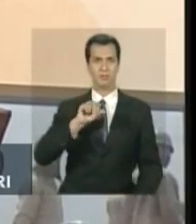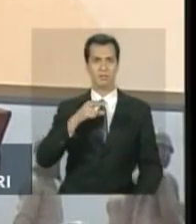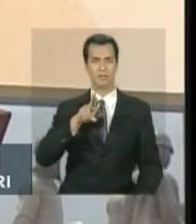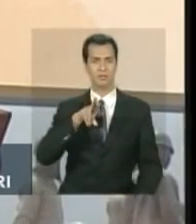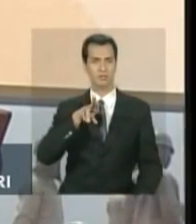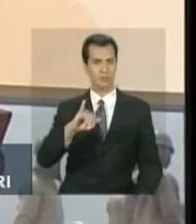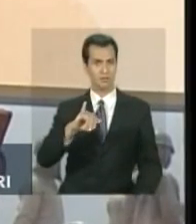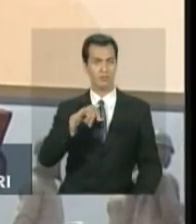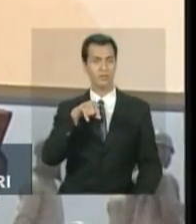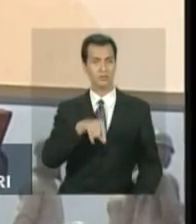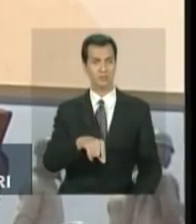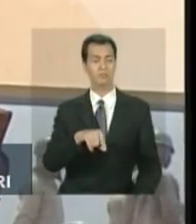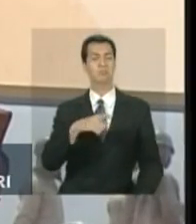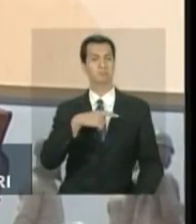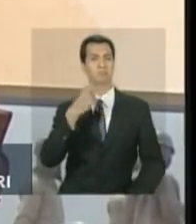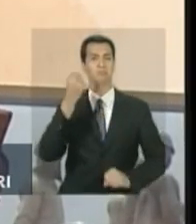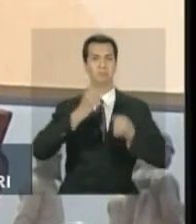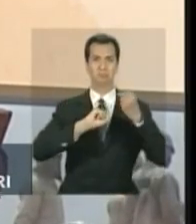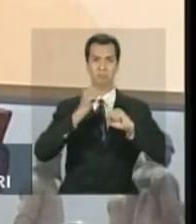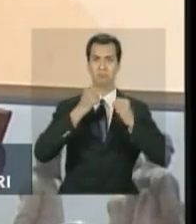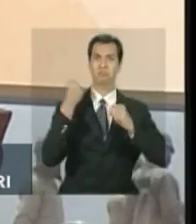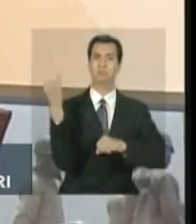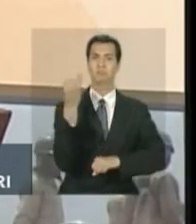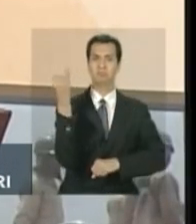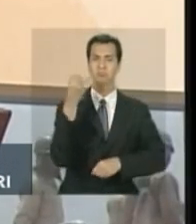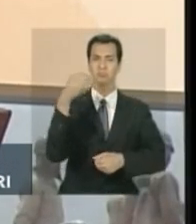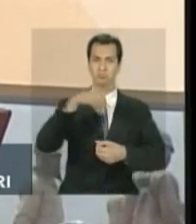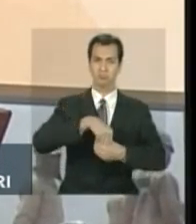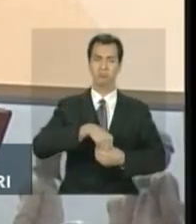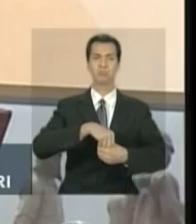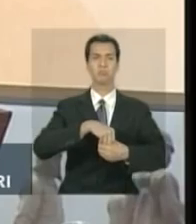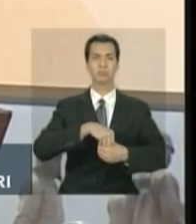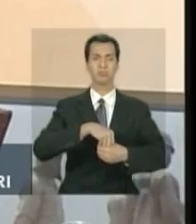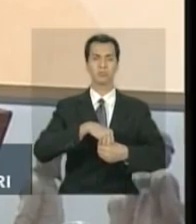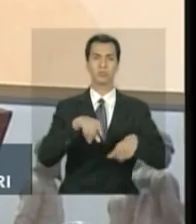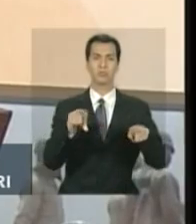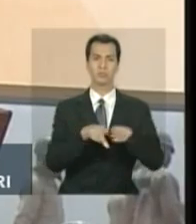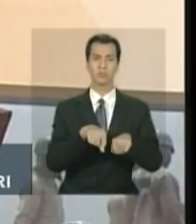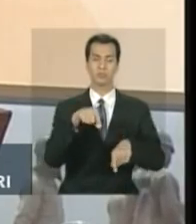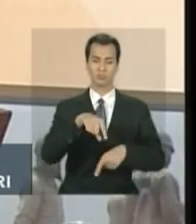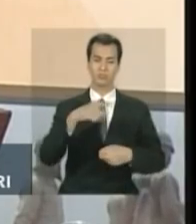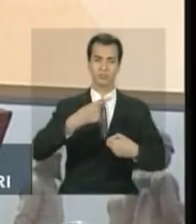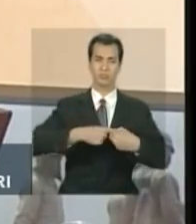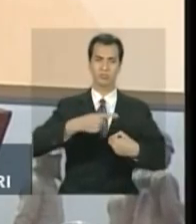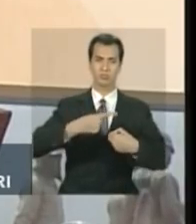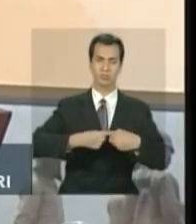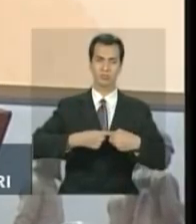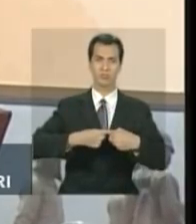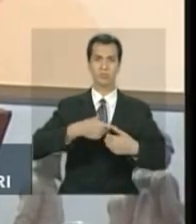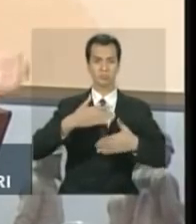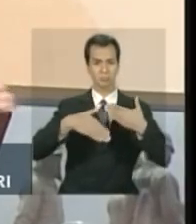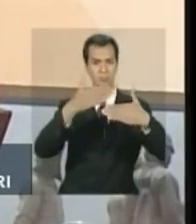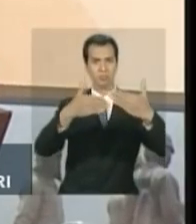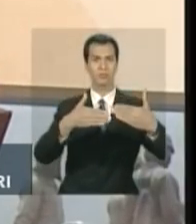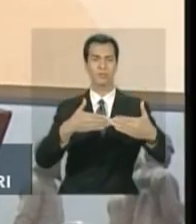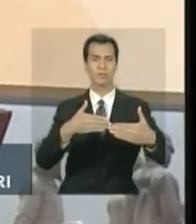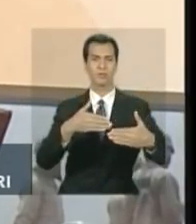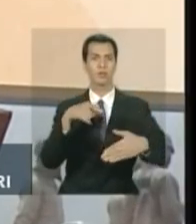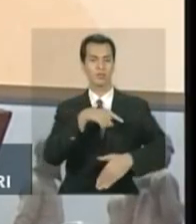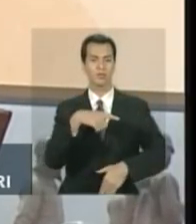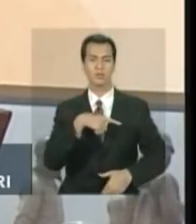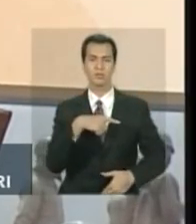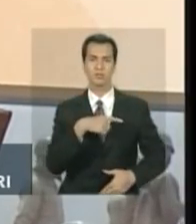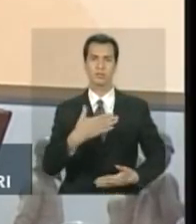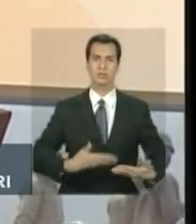municípios industriais do nosso país, um dos grandes municípios em que o serviço e o